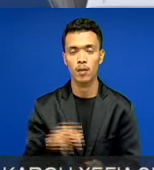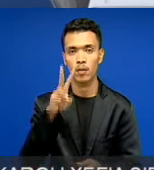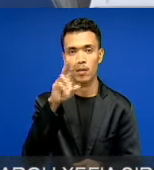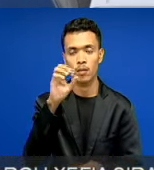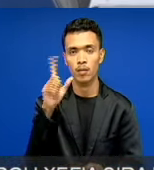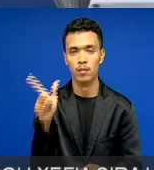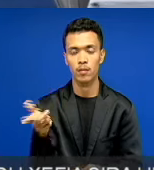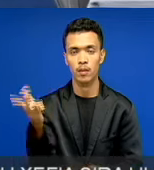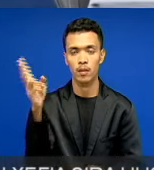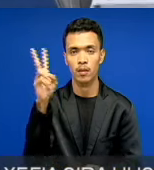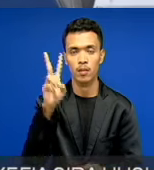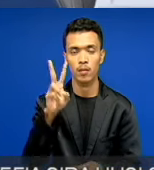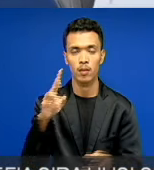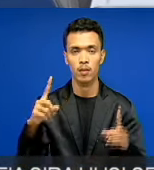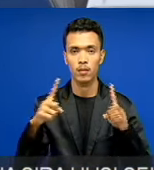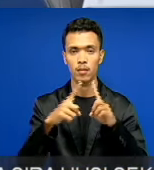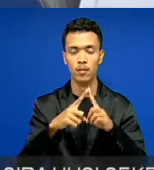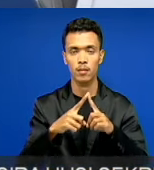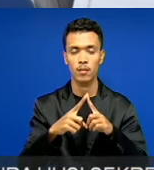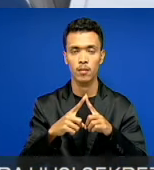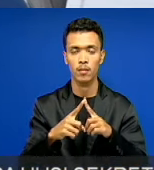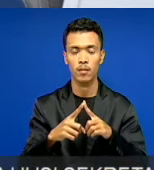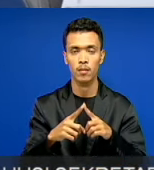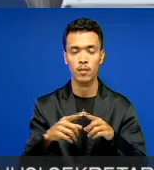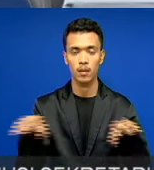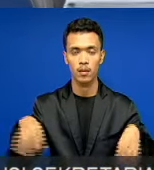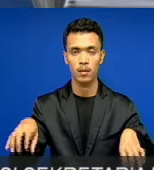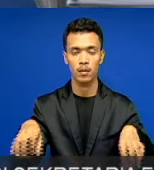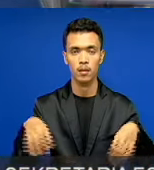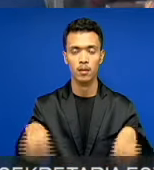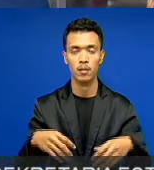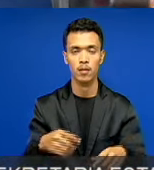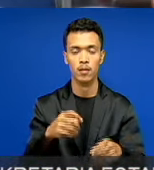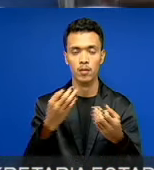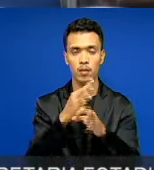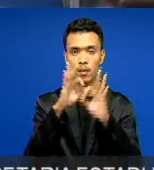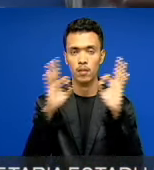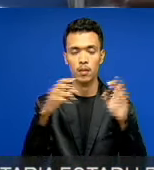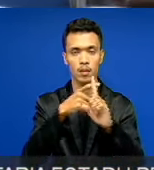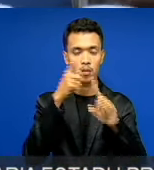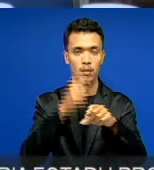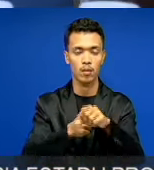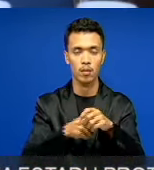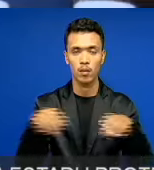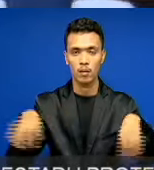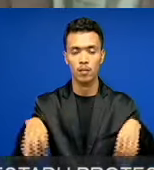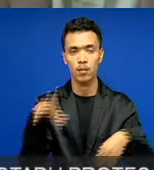80/2002, né? Para utilizar fins profissionais, né? Fora os horas de serviço, não vou auxiliar, né?